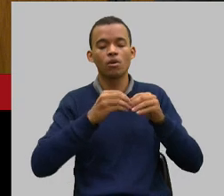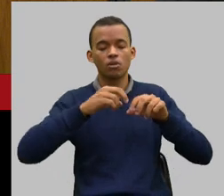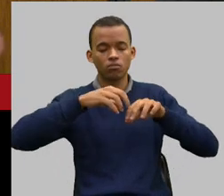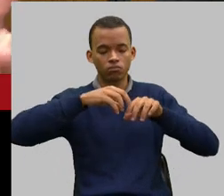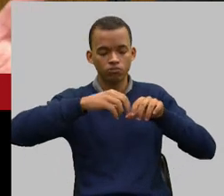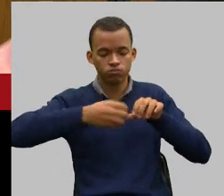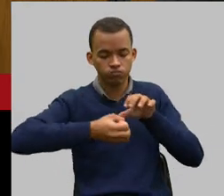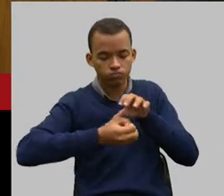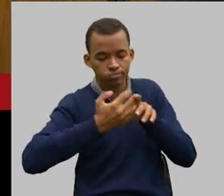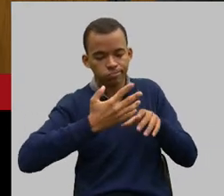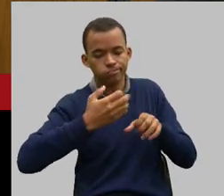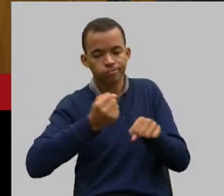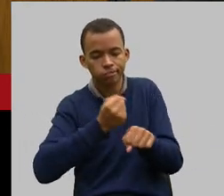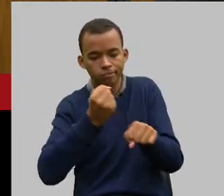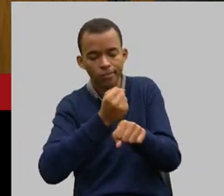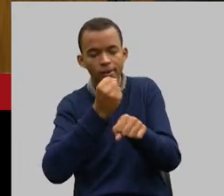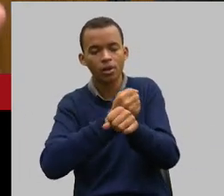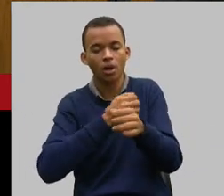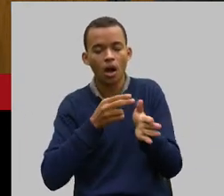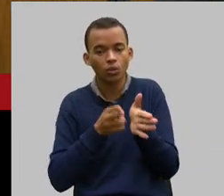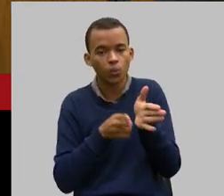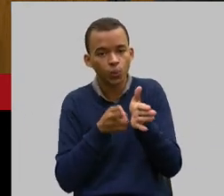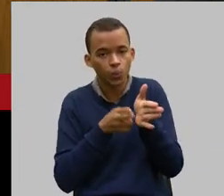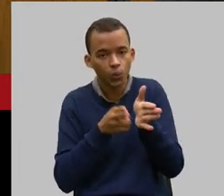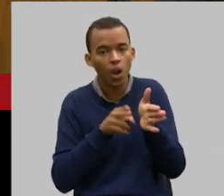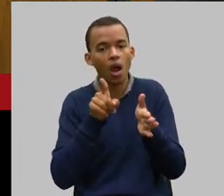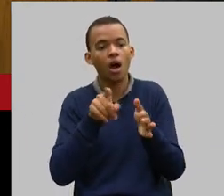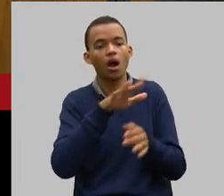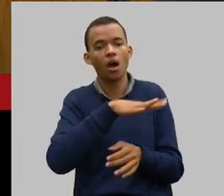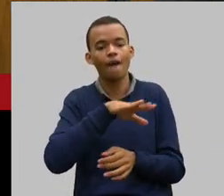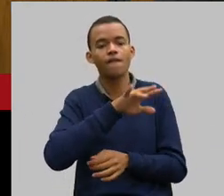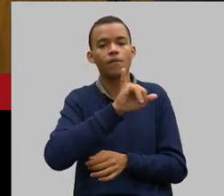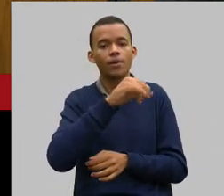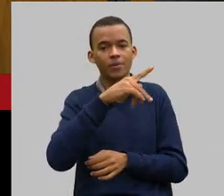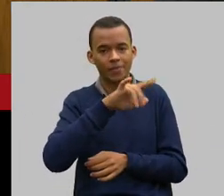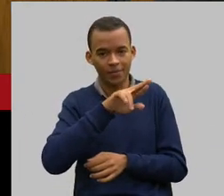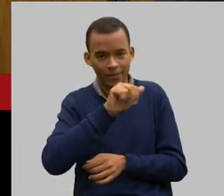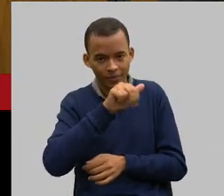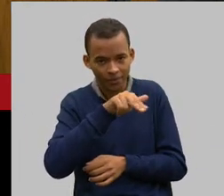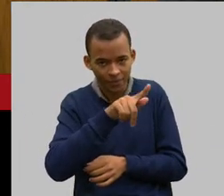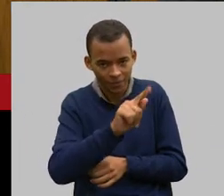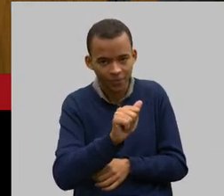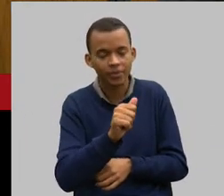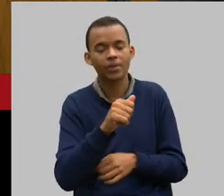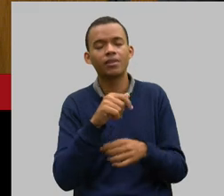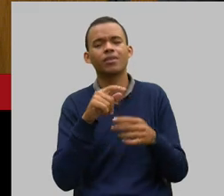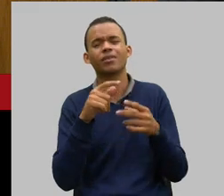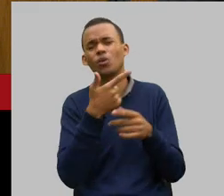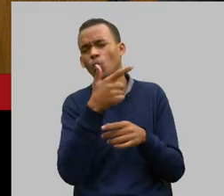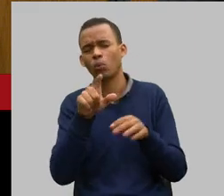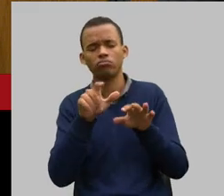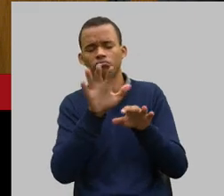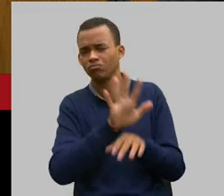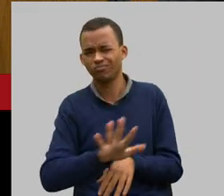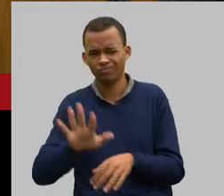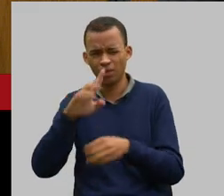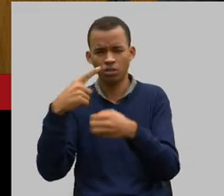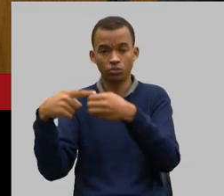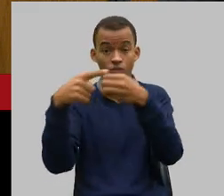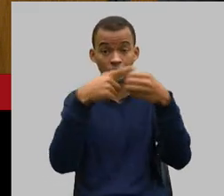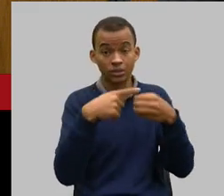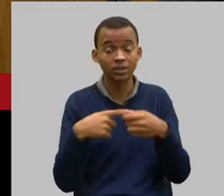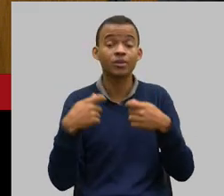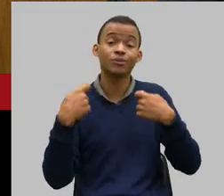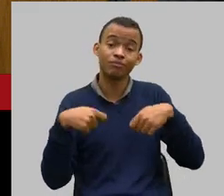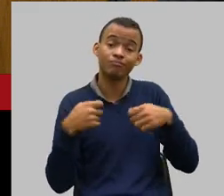tanto para a nossa o nosso Vado do Ipiranga tanto pro nosso mé Rio no médio picaba pela nossa região que precisa da essa